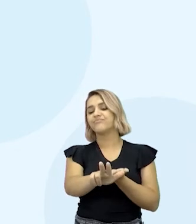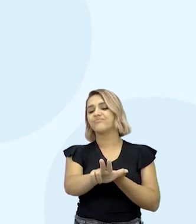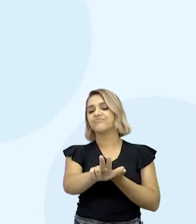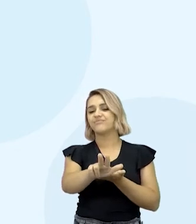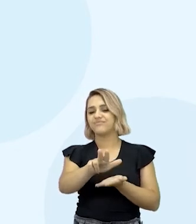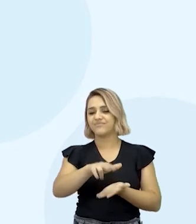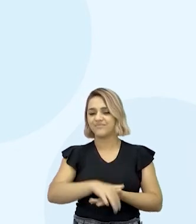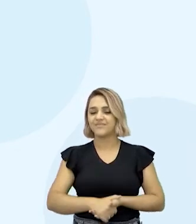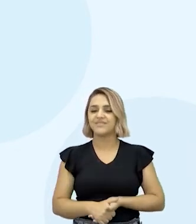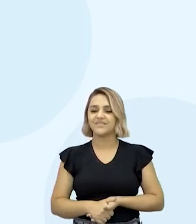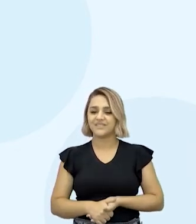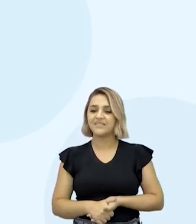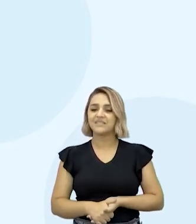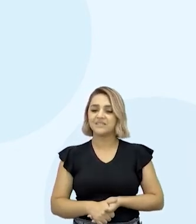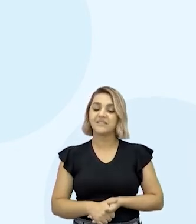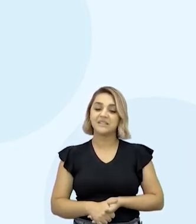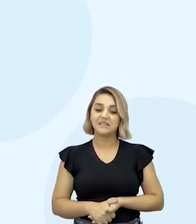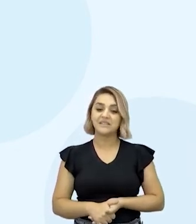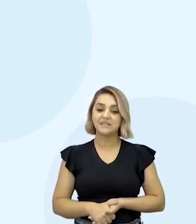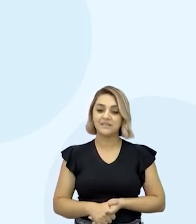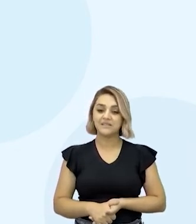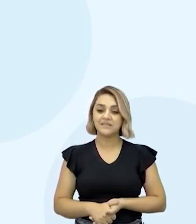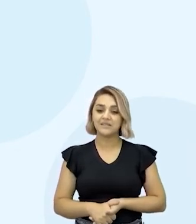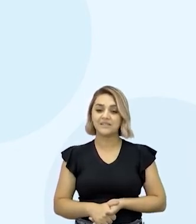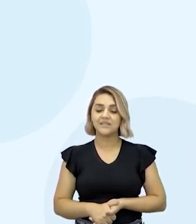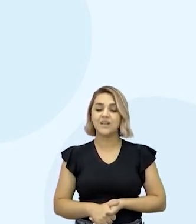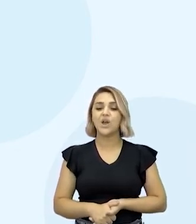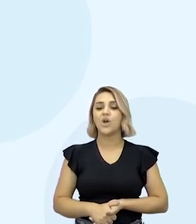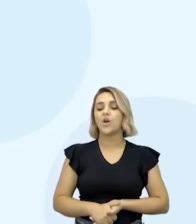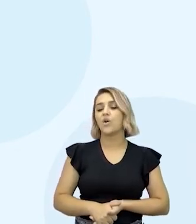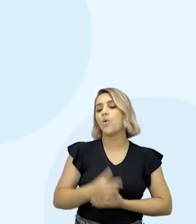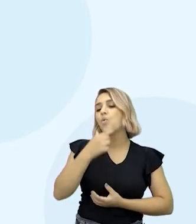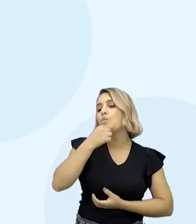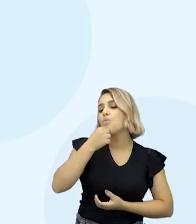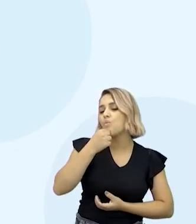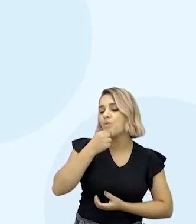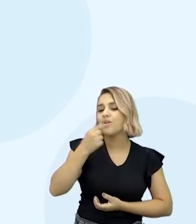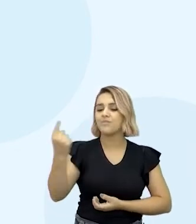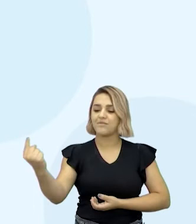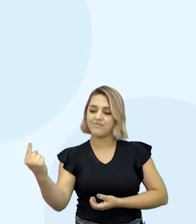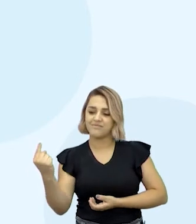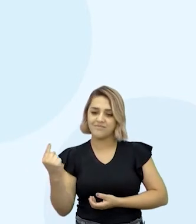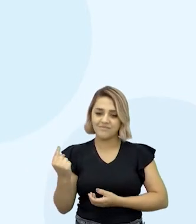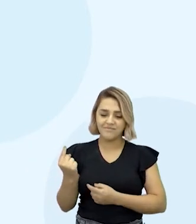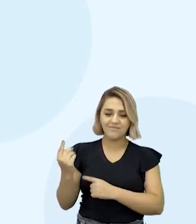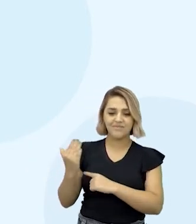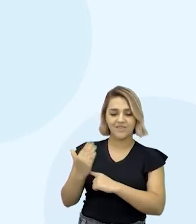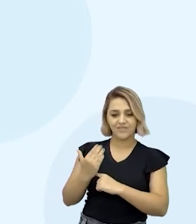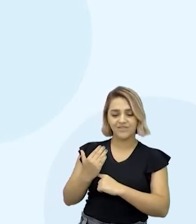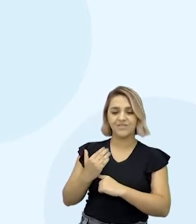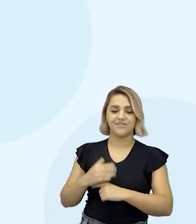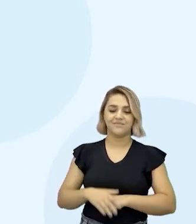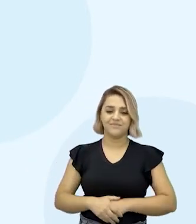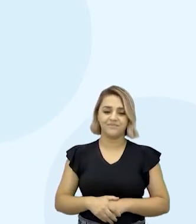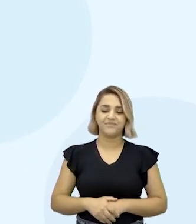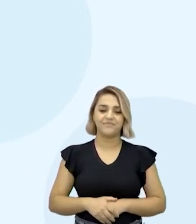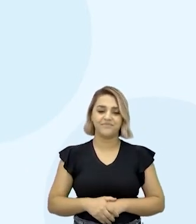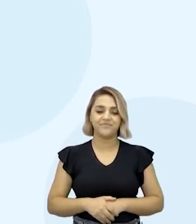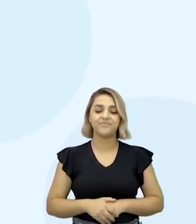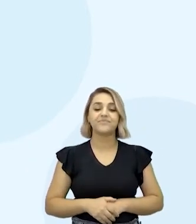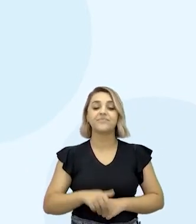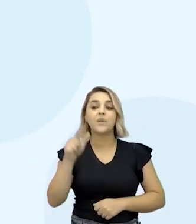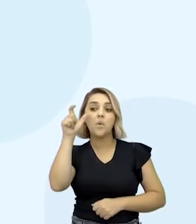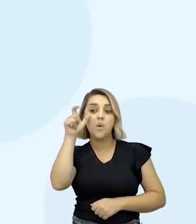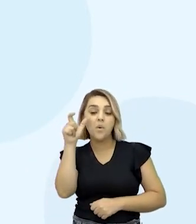pode imaginar aí, manobra, então está relacionado a um contexto de esporte, tá? Então, a gente já vai tendo, ó, observe